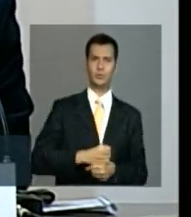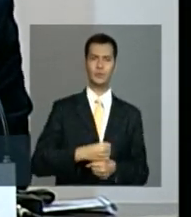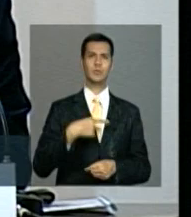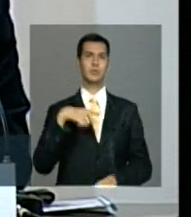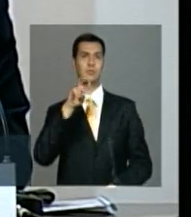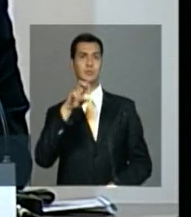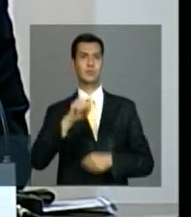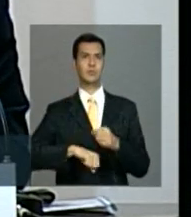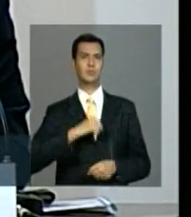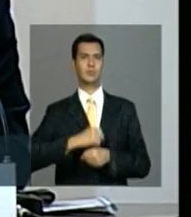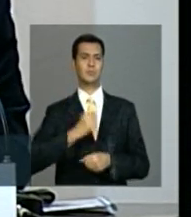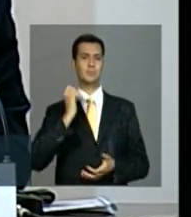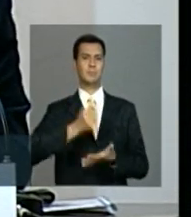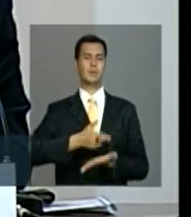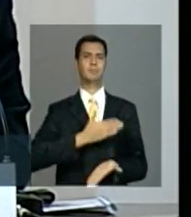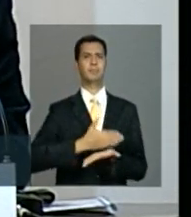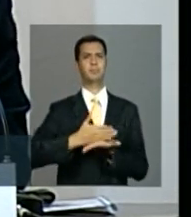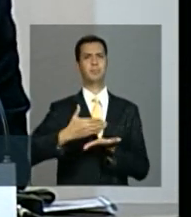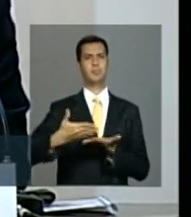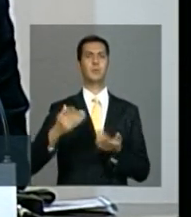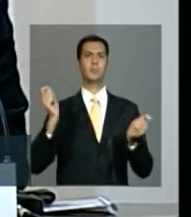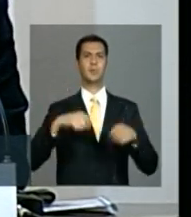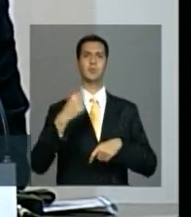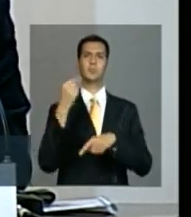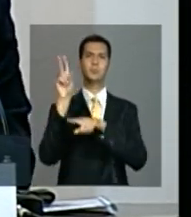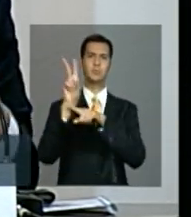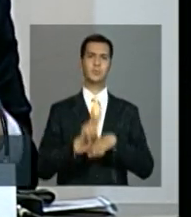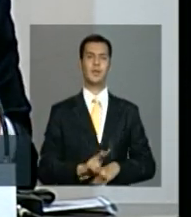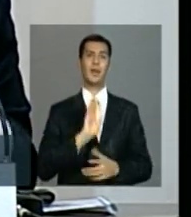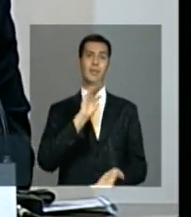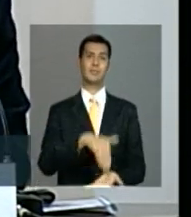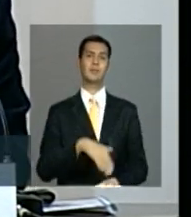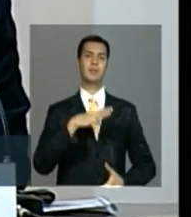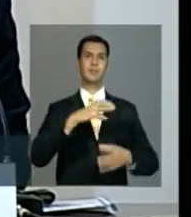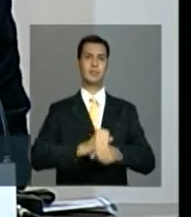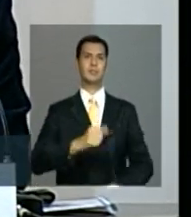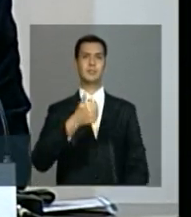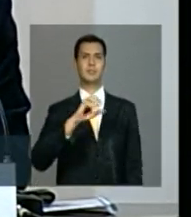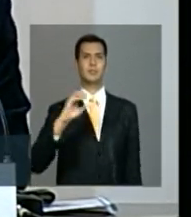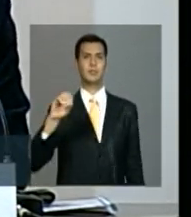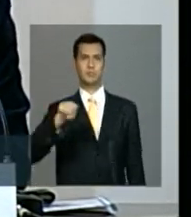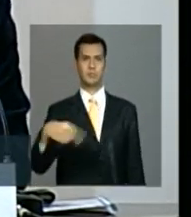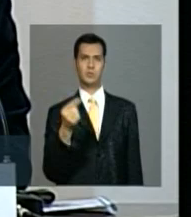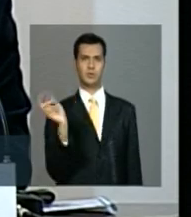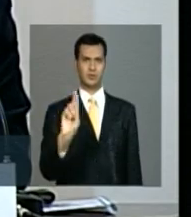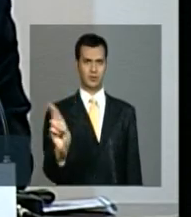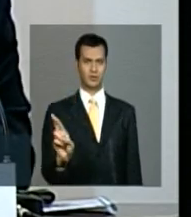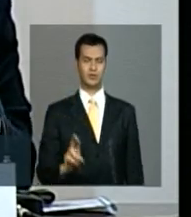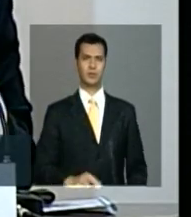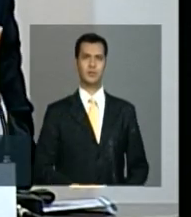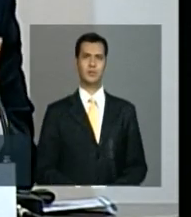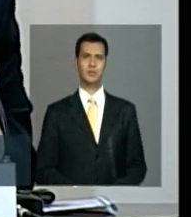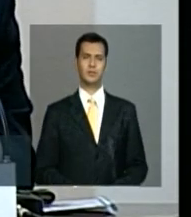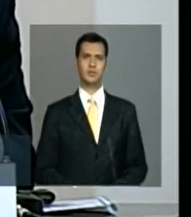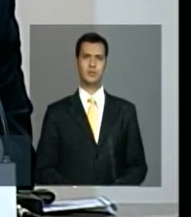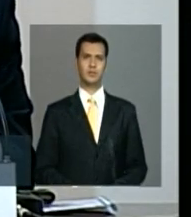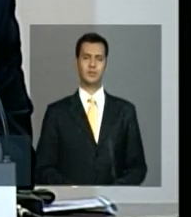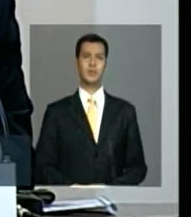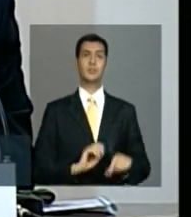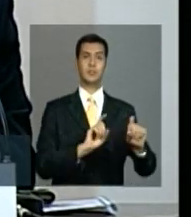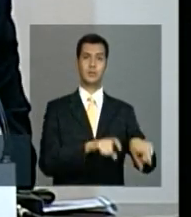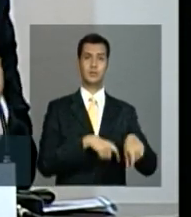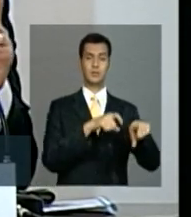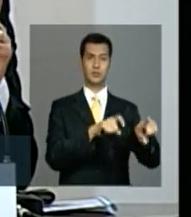pagar e se e poderá tomar até r$ 1.000 para os pequenos agricultores e criadores aí o crédito é mais mais